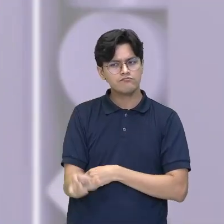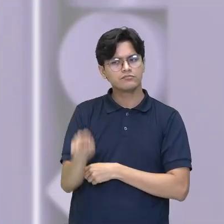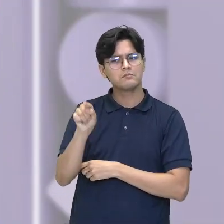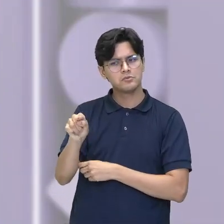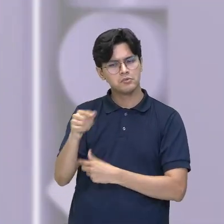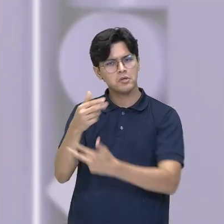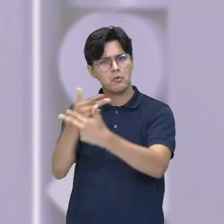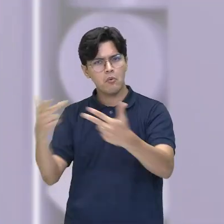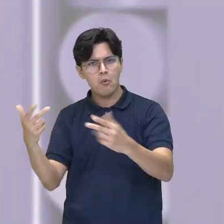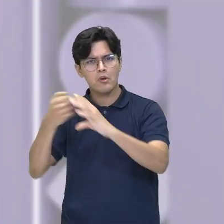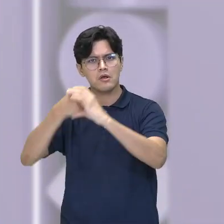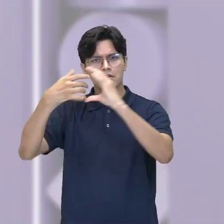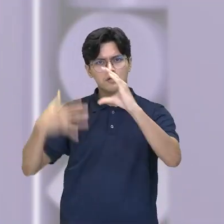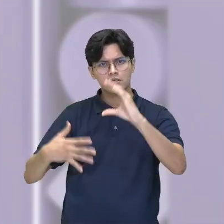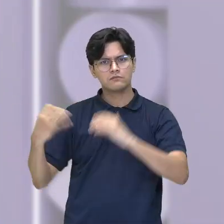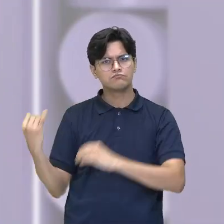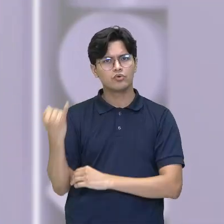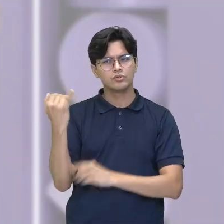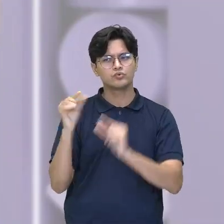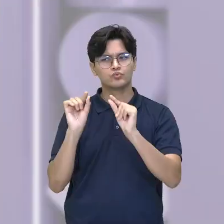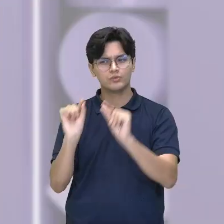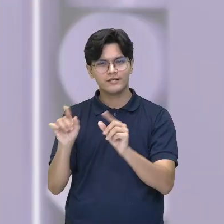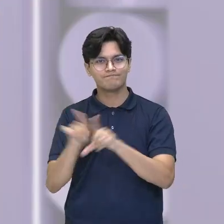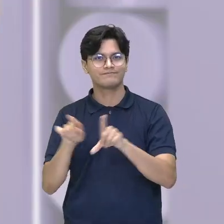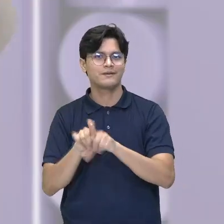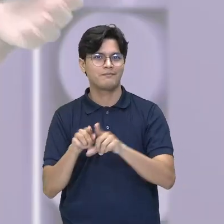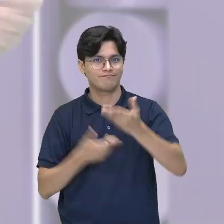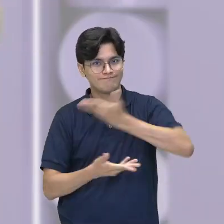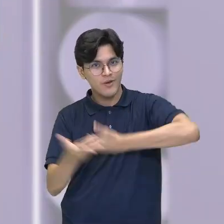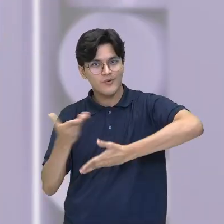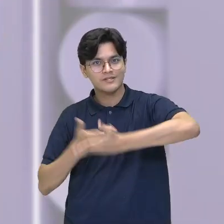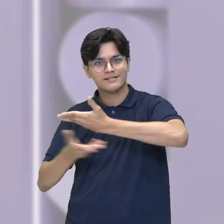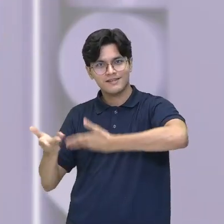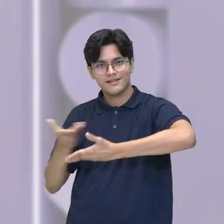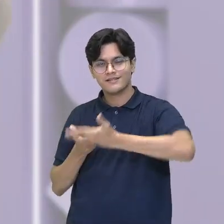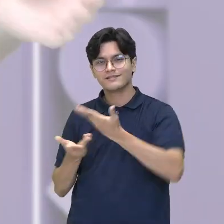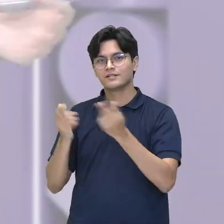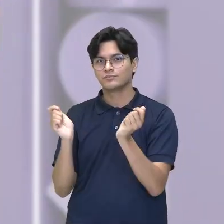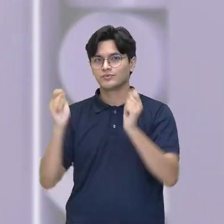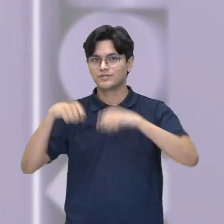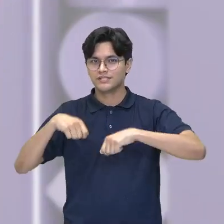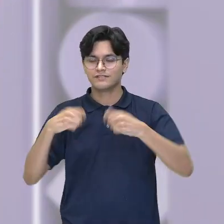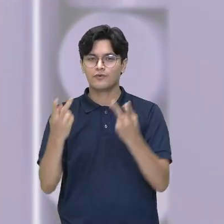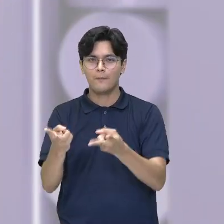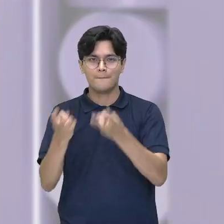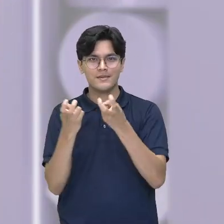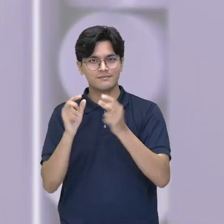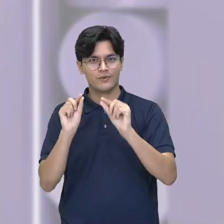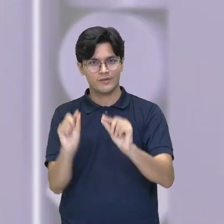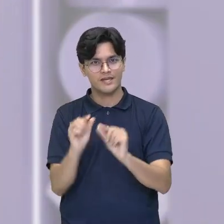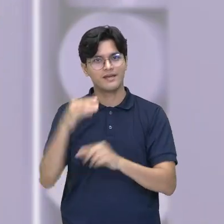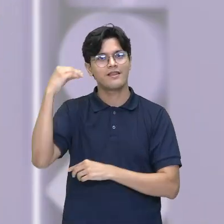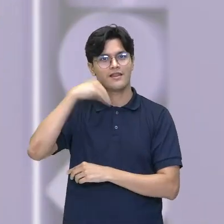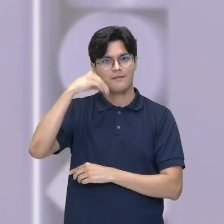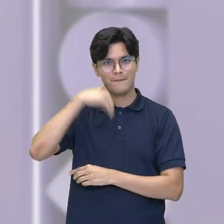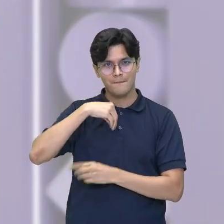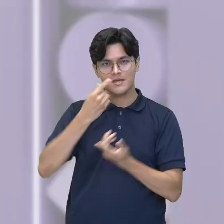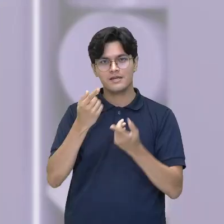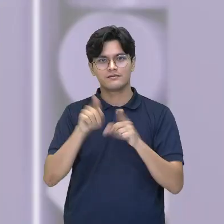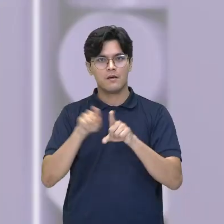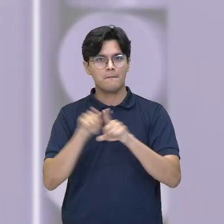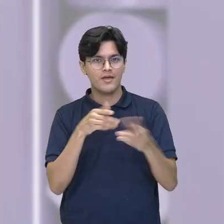bonitas, mas também na convivência nós vamos perceber os limites, as fragilidades que podem ocorrer